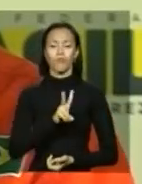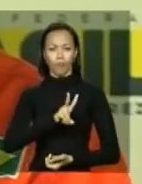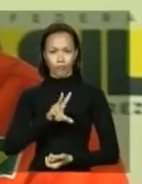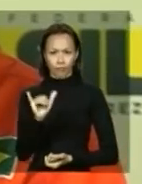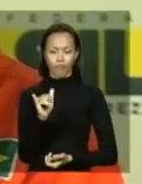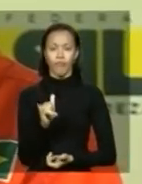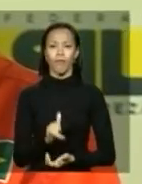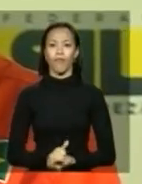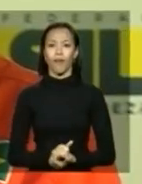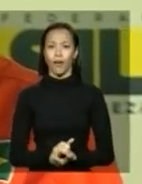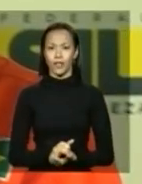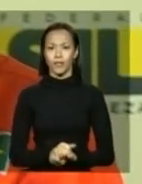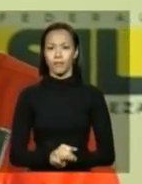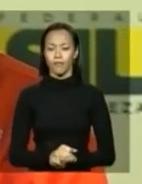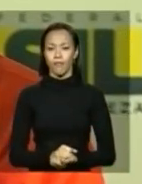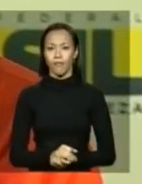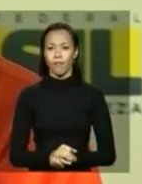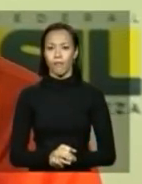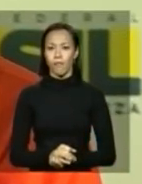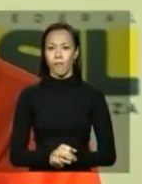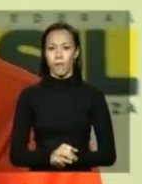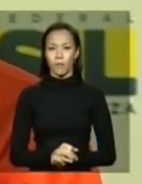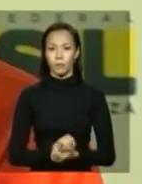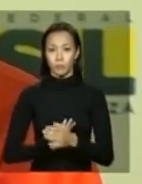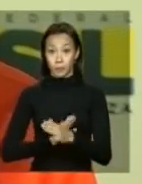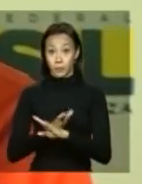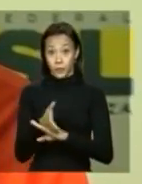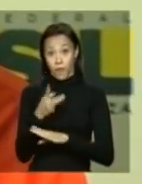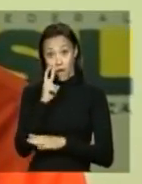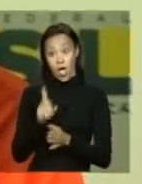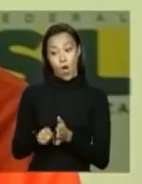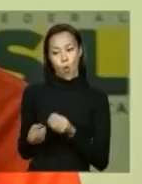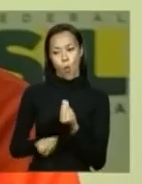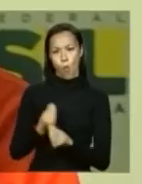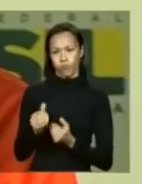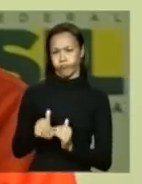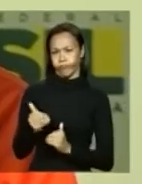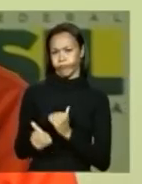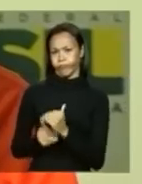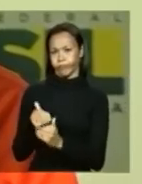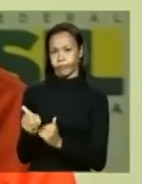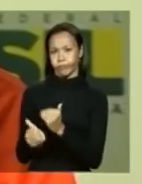vai participar do processo de